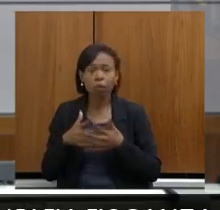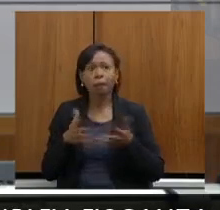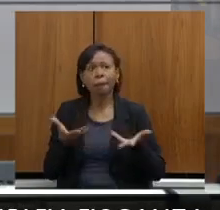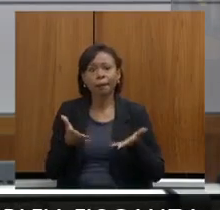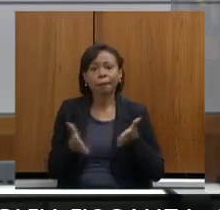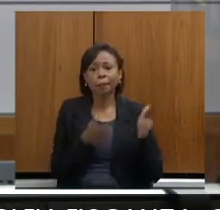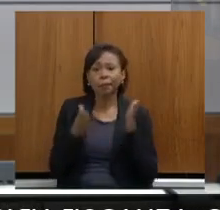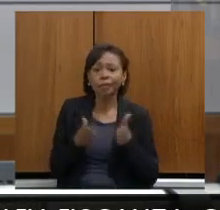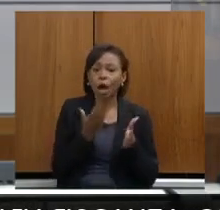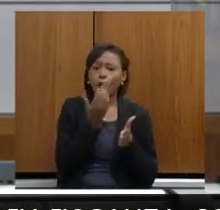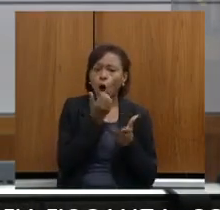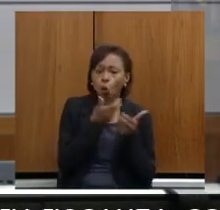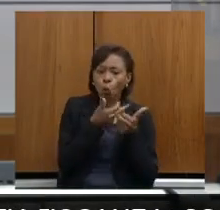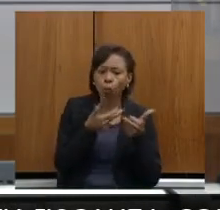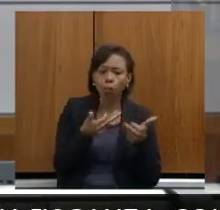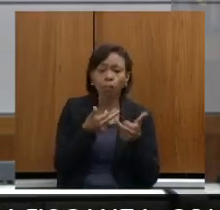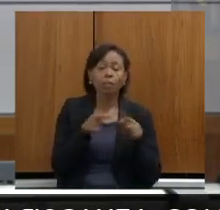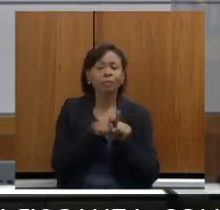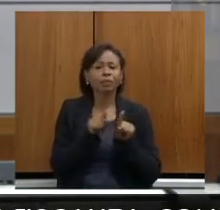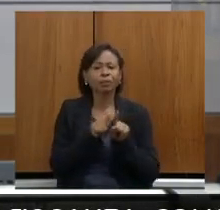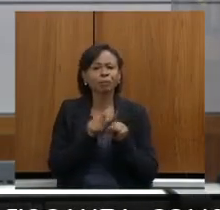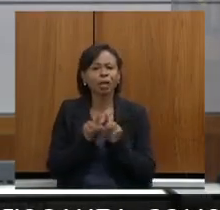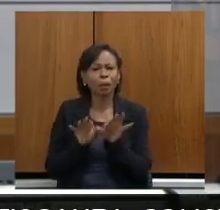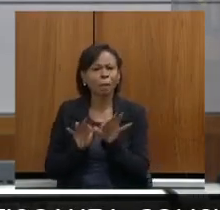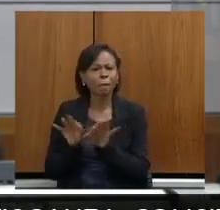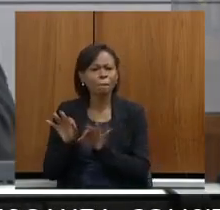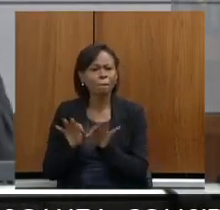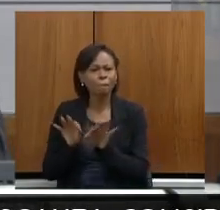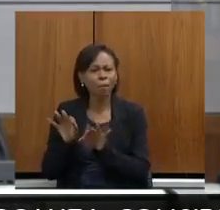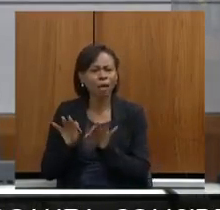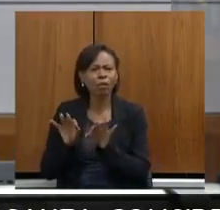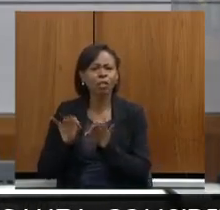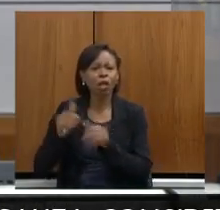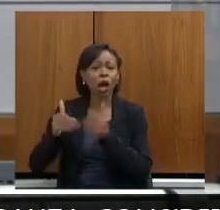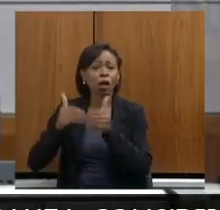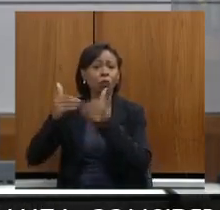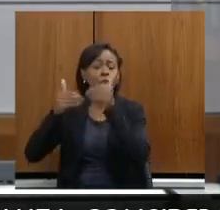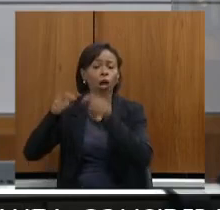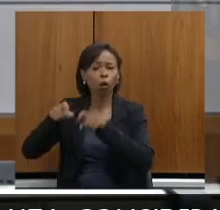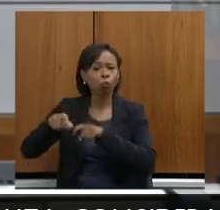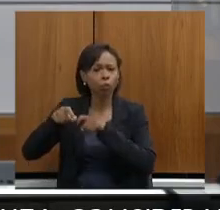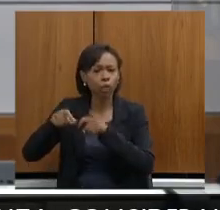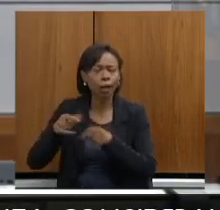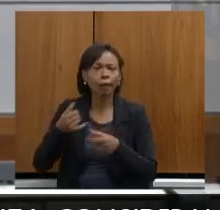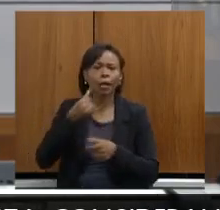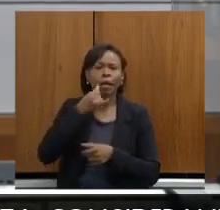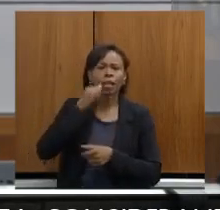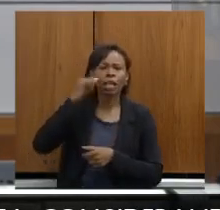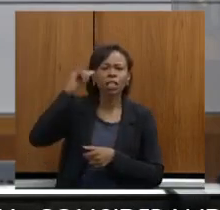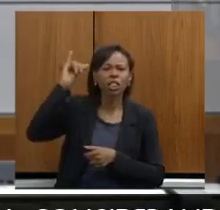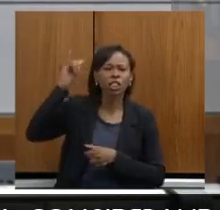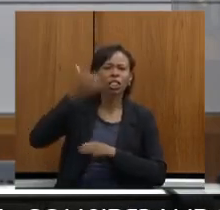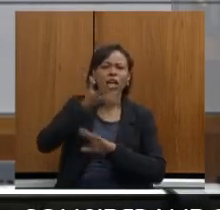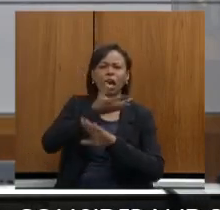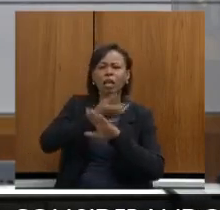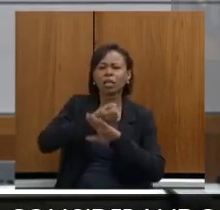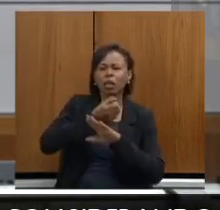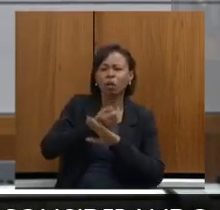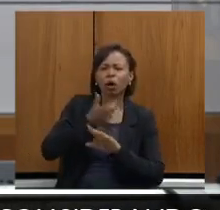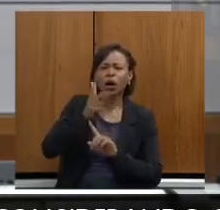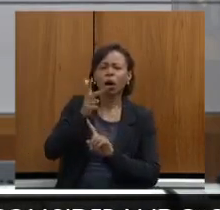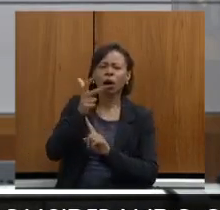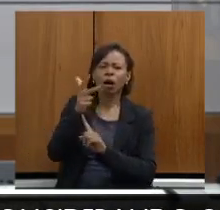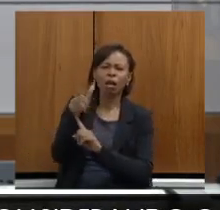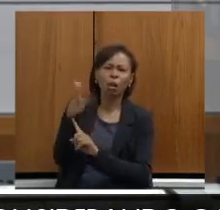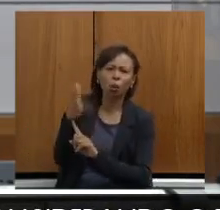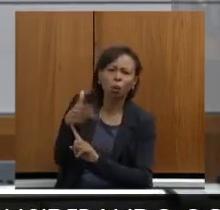aí esse esse programa de eletrificação rural de dessa energia eólica fotovoltaica essa coisa